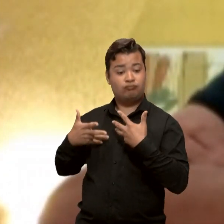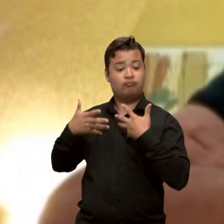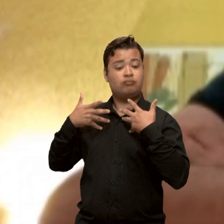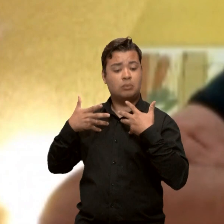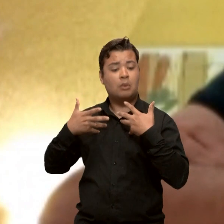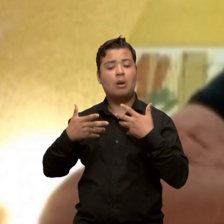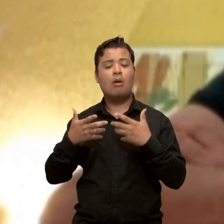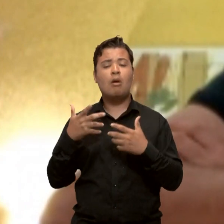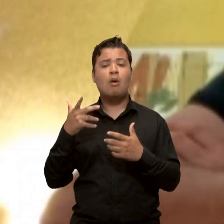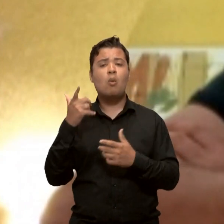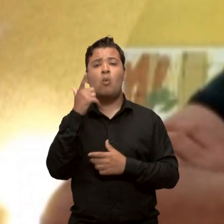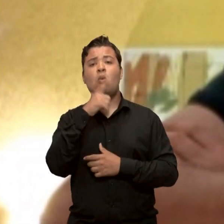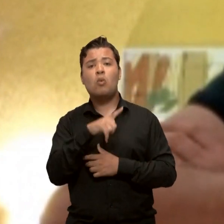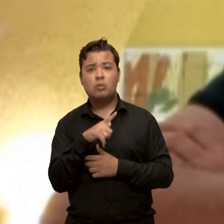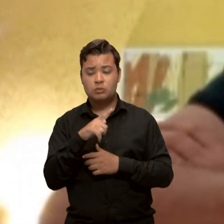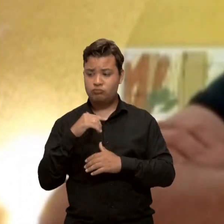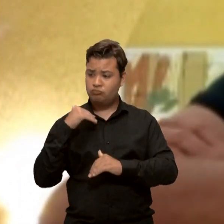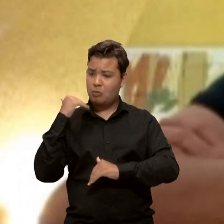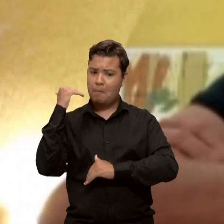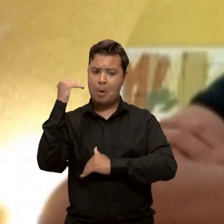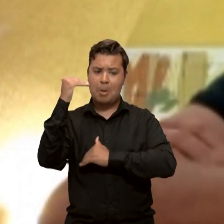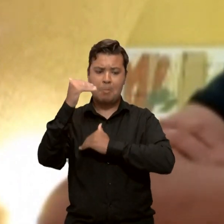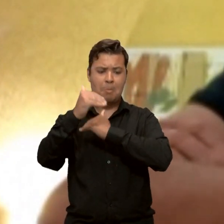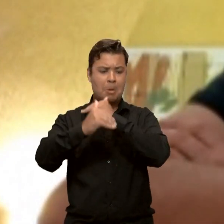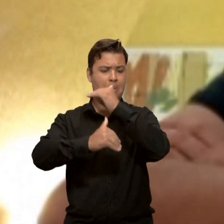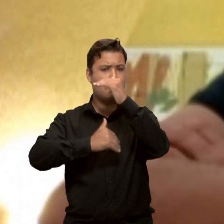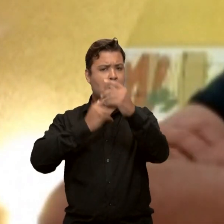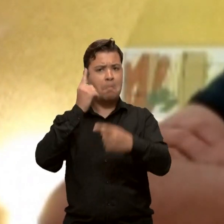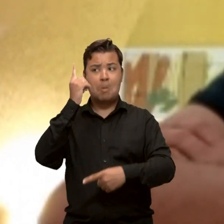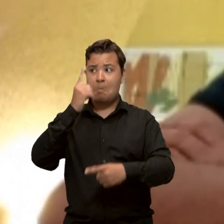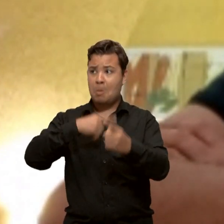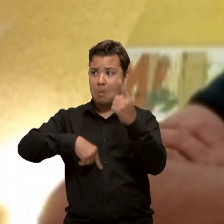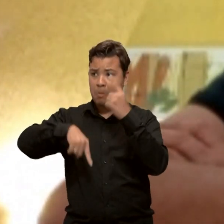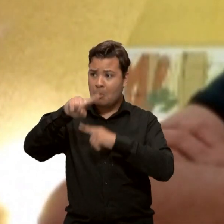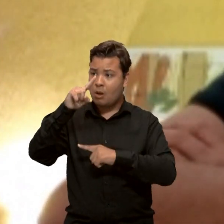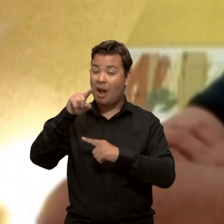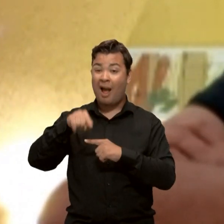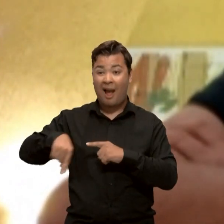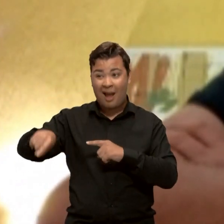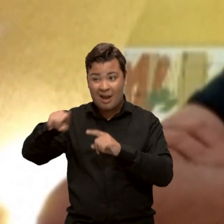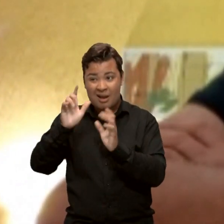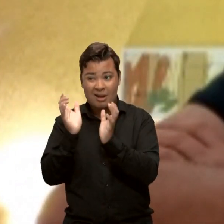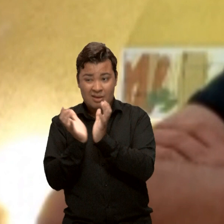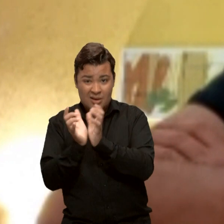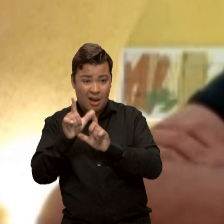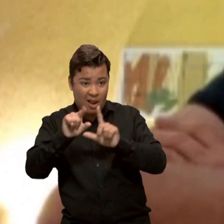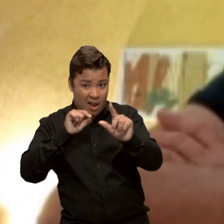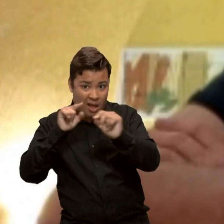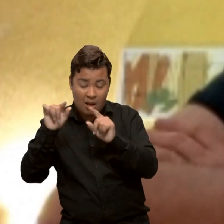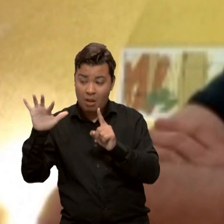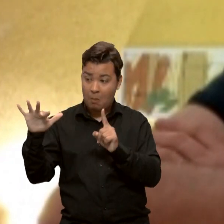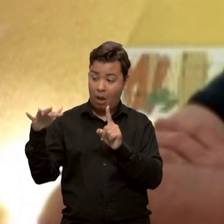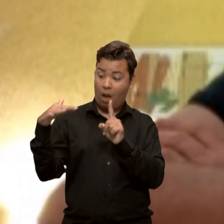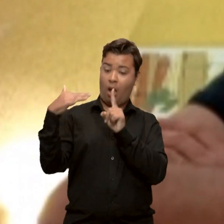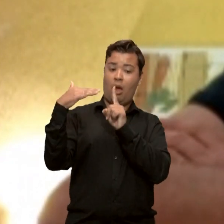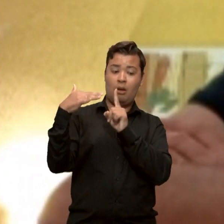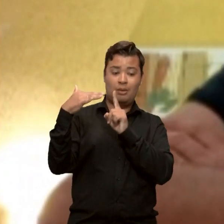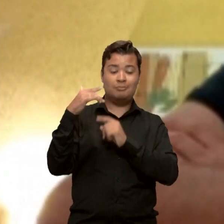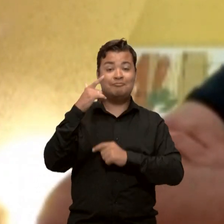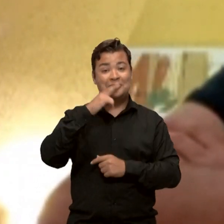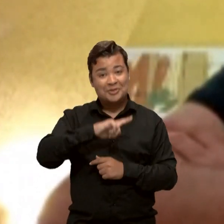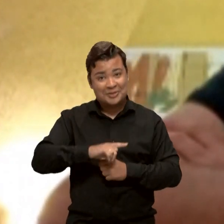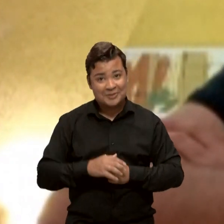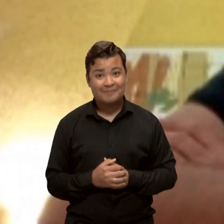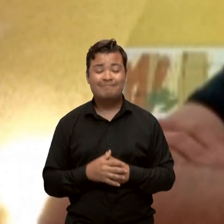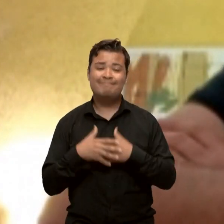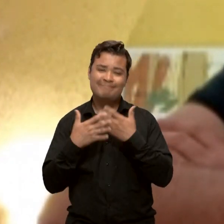levando a progredir, a chamar a atenção das pessoas que fazem a convocação. E assim foi. A Ponte Preta, naquela época,